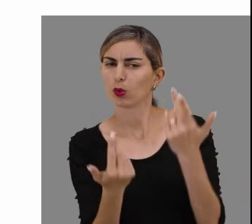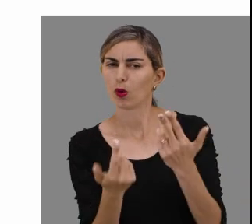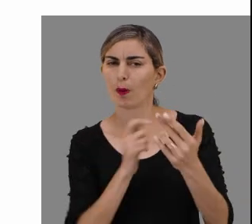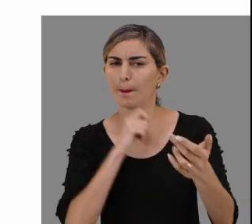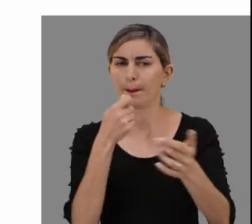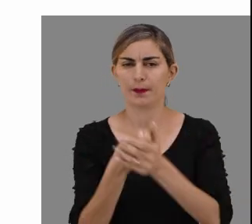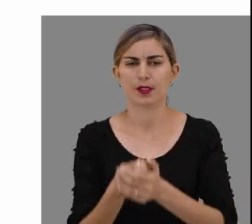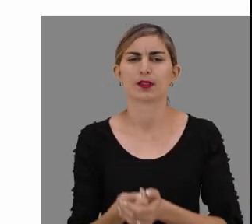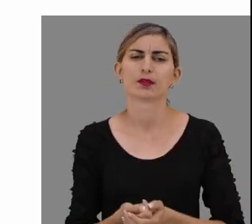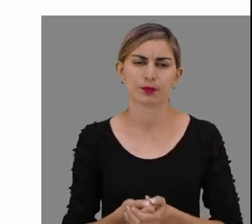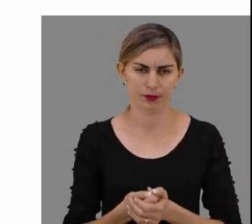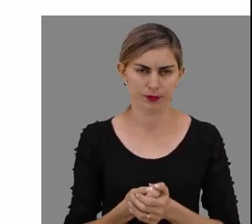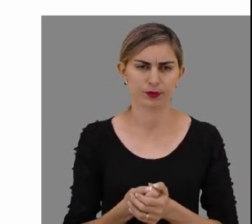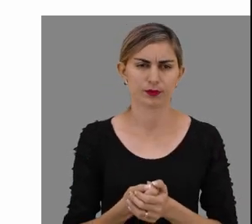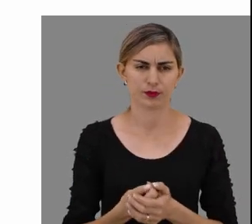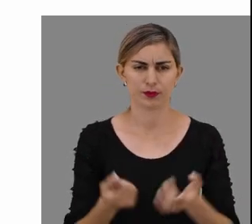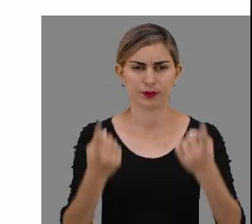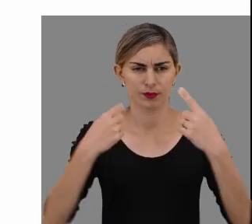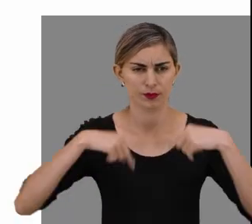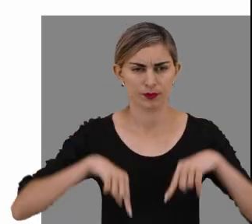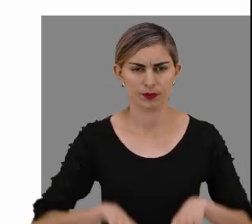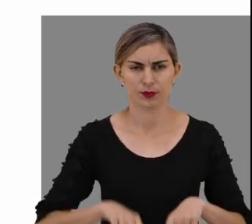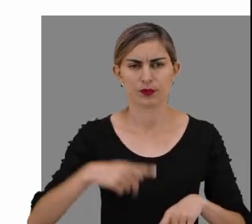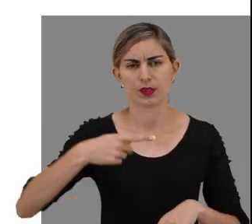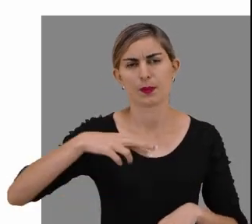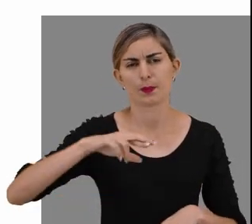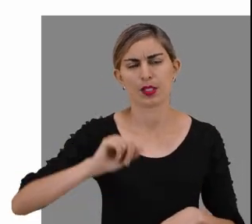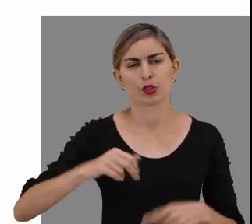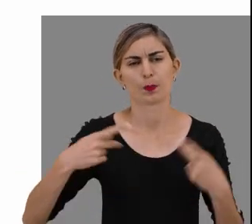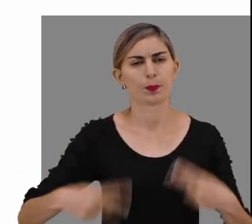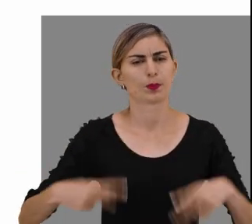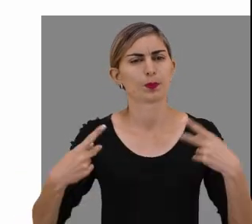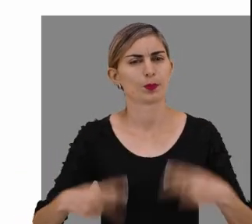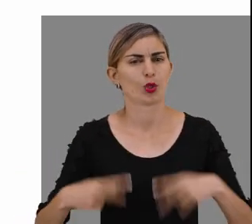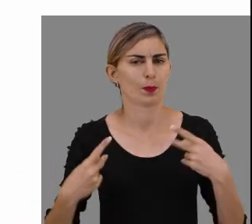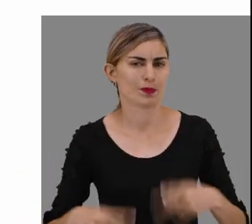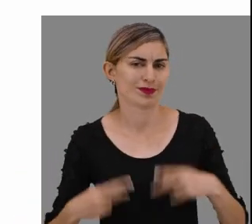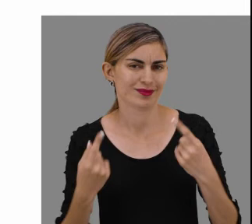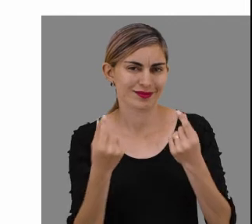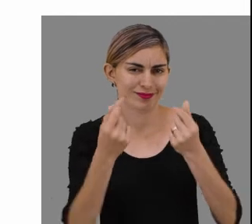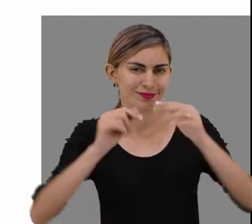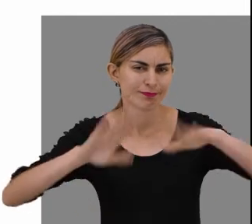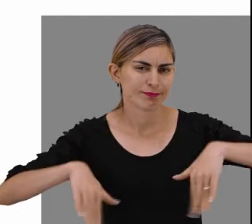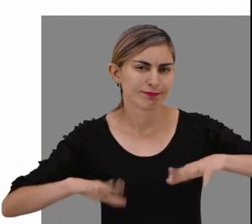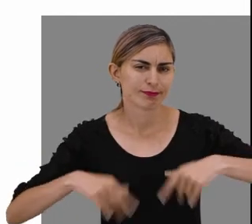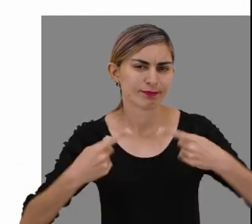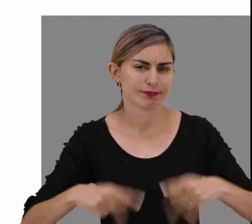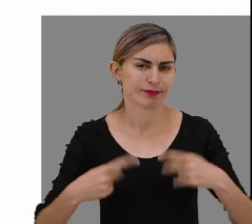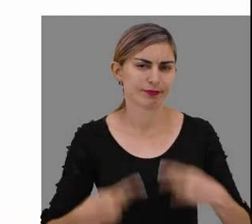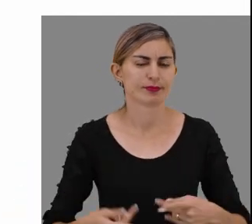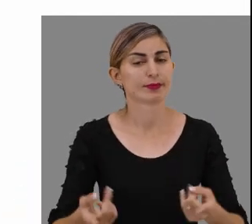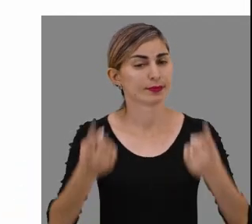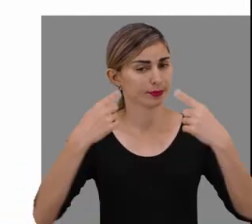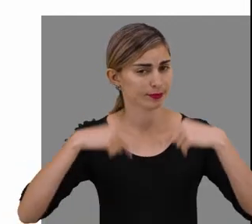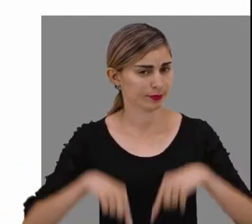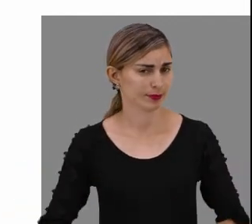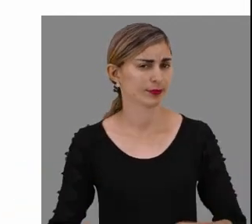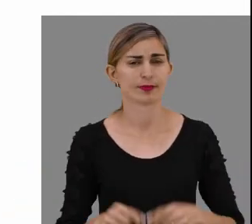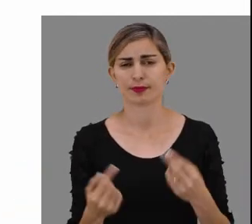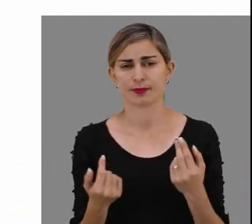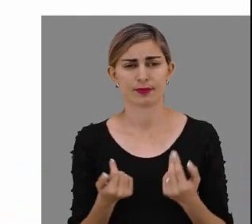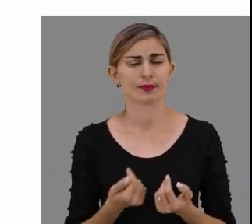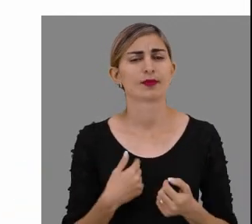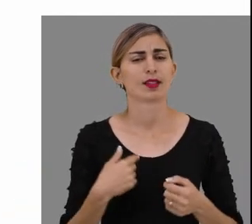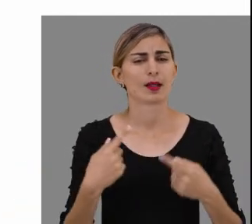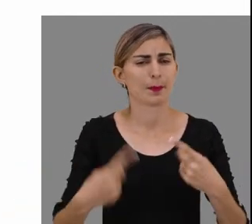pai dele, que é a prato. Seguindo, nós temos a nossa classe prato promocional. Na nossa